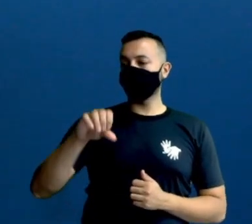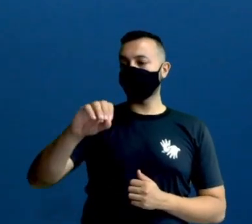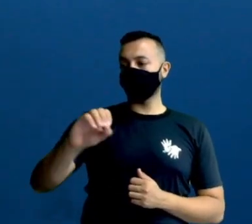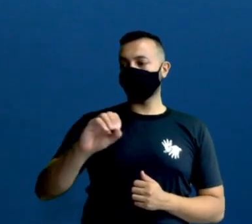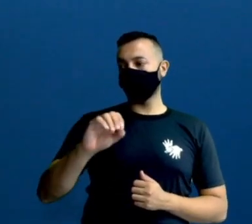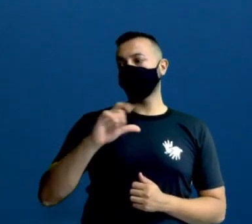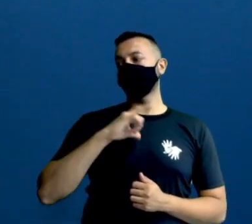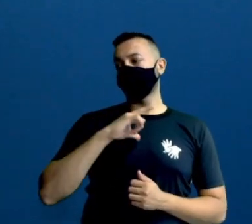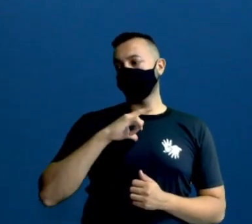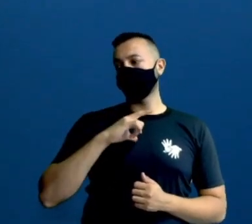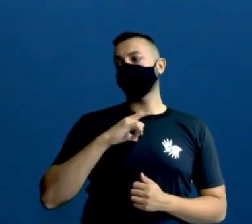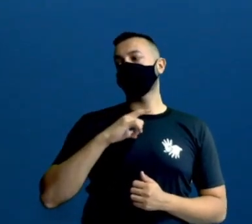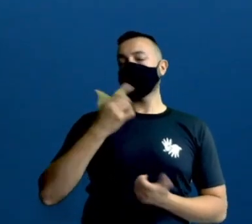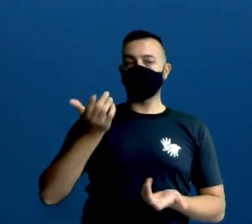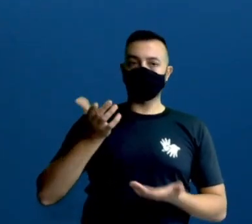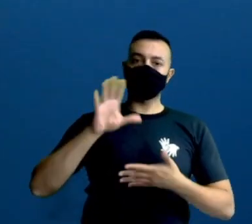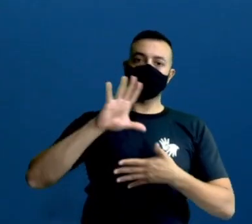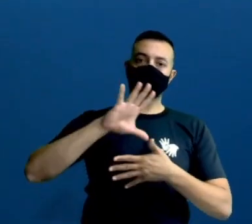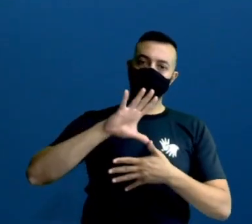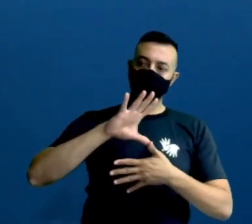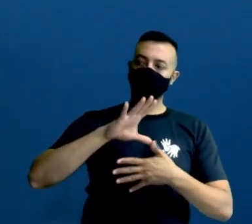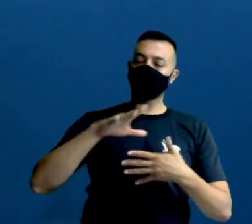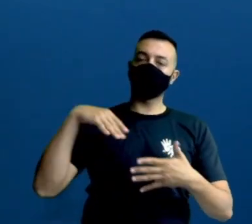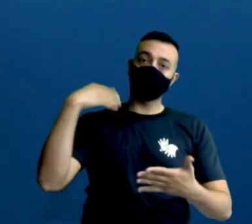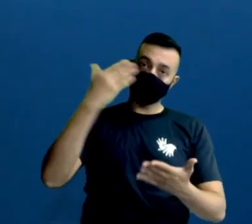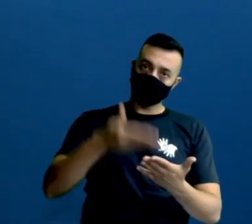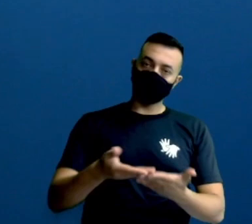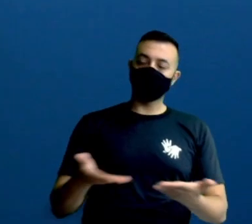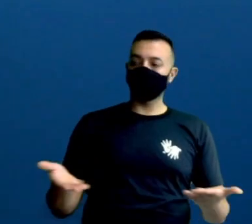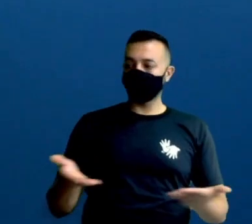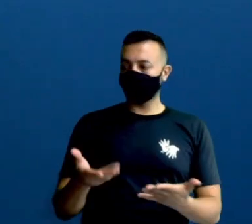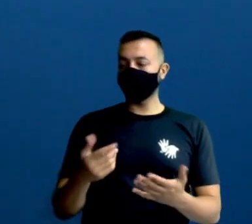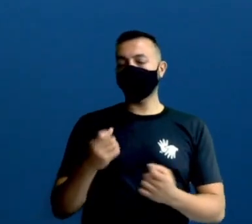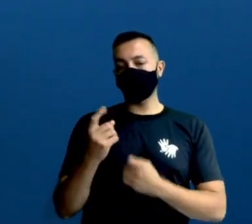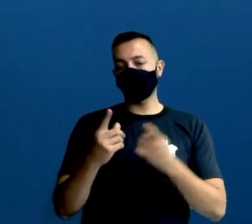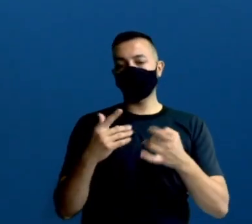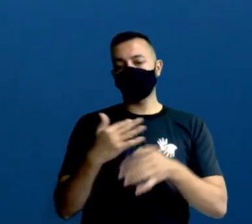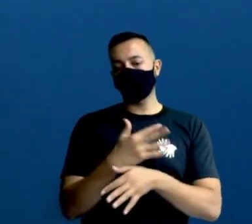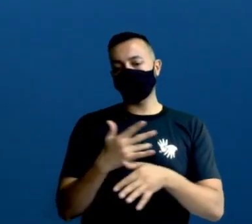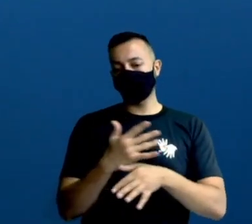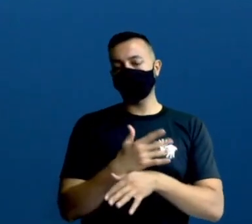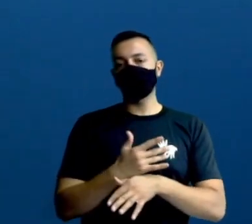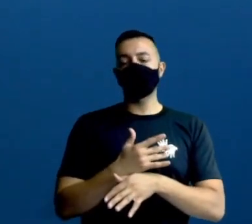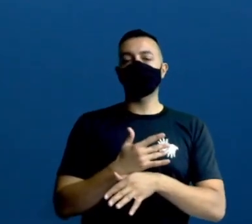aqui o nosso mapa, que está até atualmente, né? Só que algumas cidades